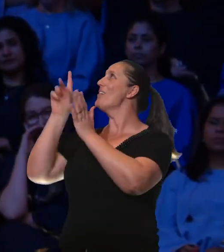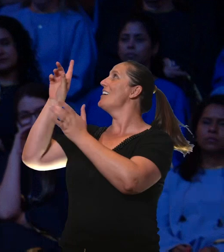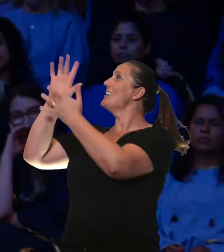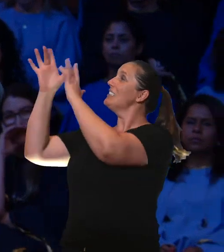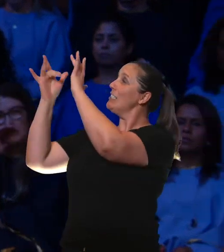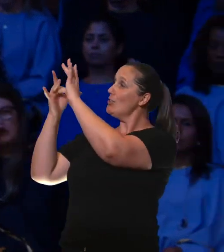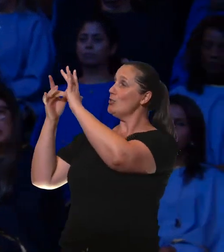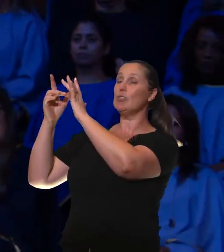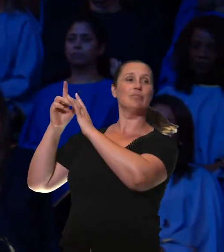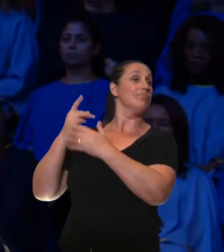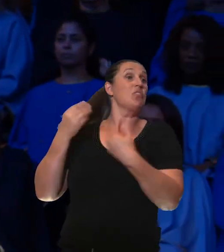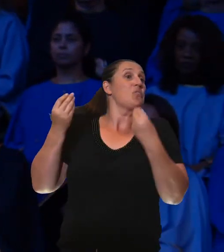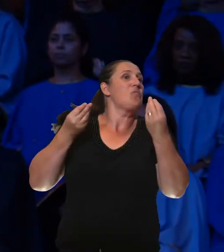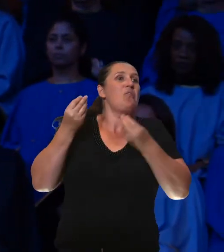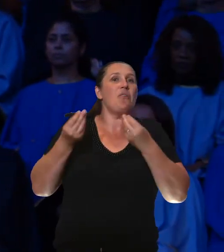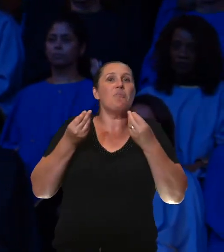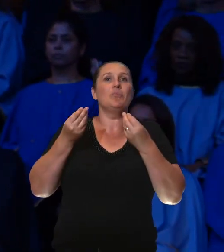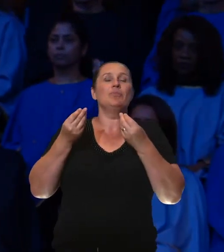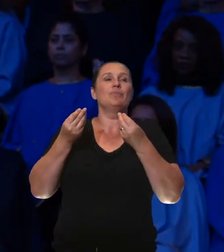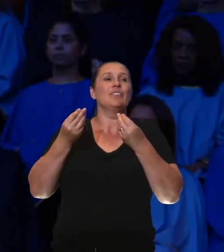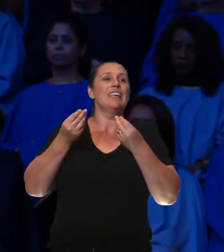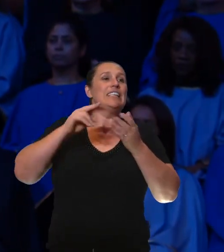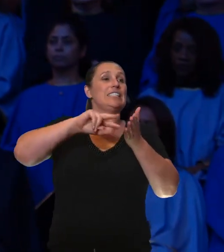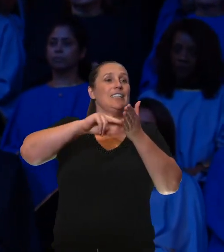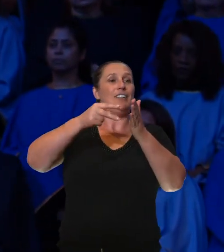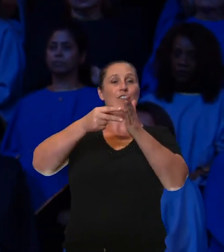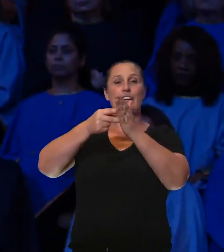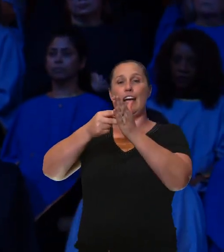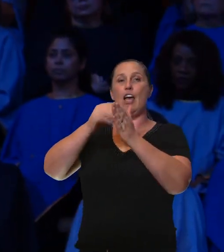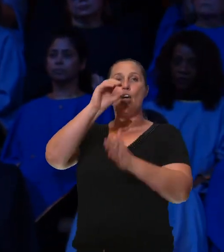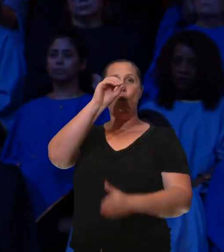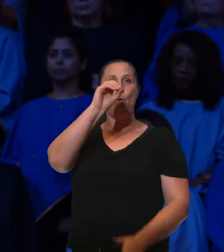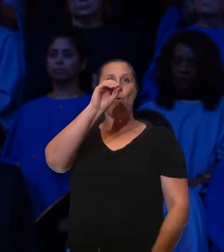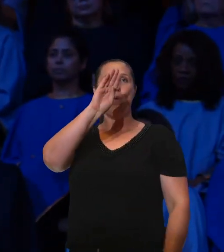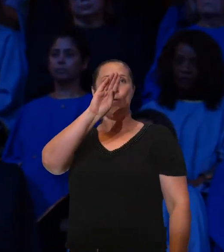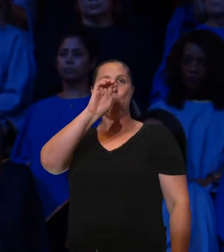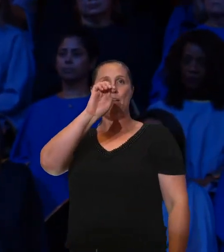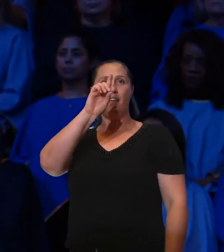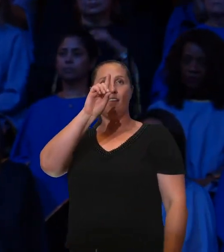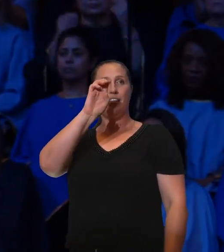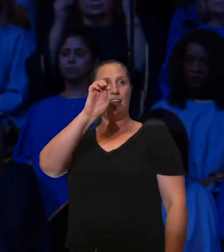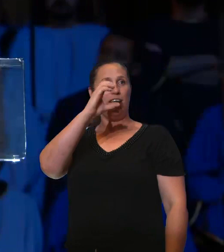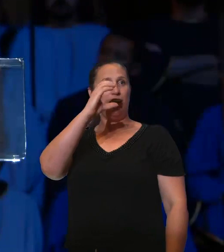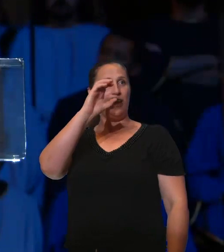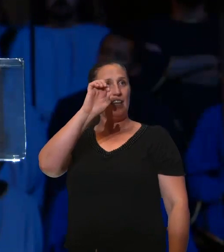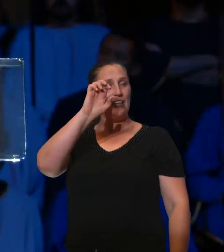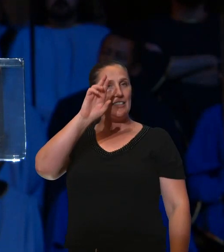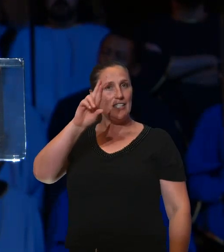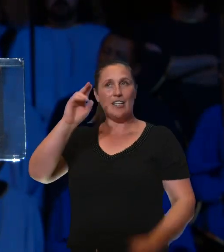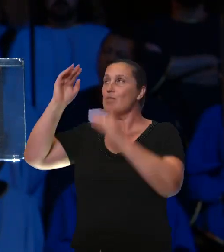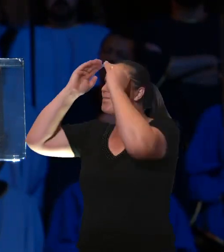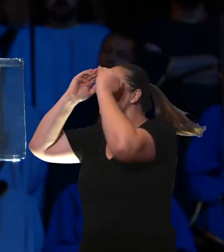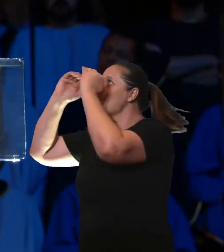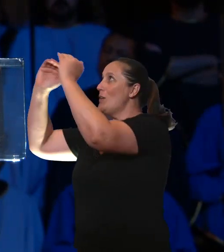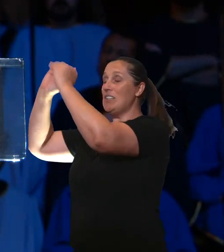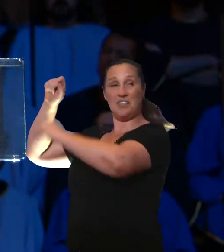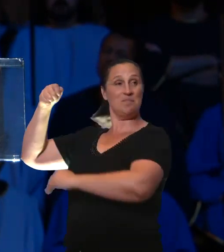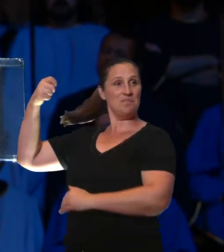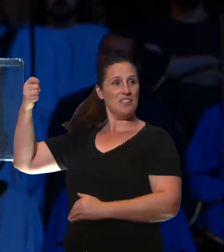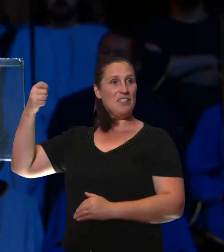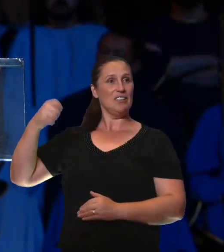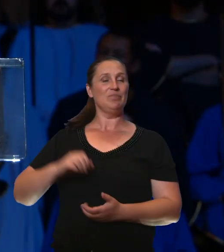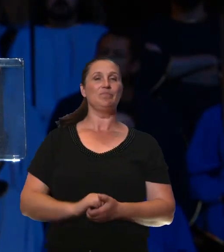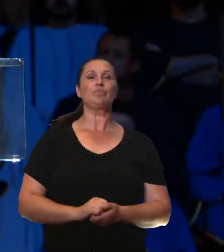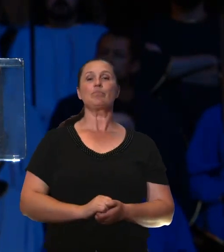de Jesus chama-se obediência. No Evangelho de João, no capítulo 14, no versículo 23,